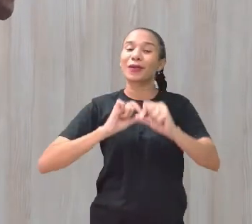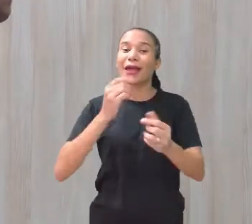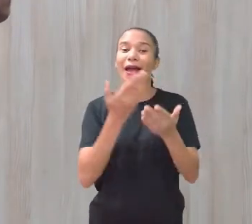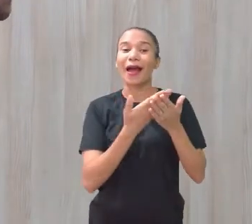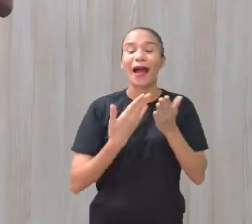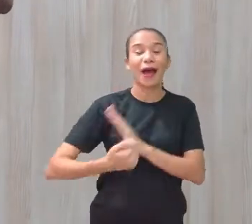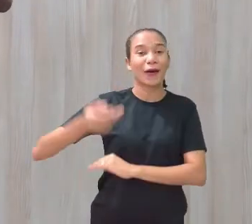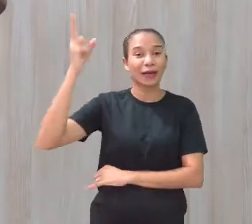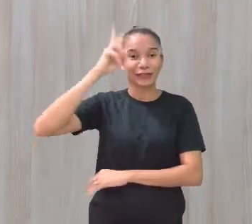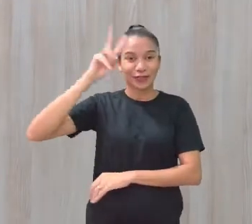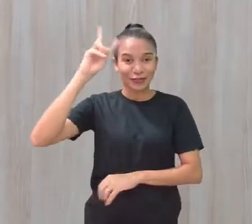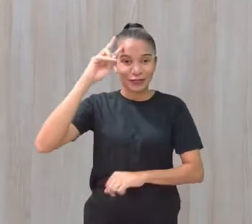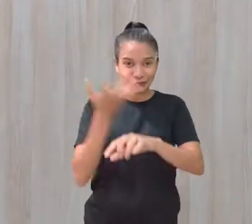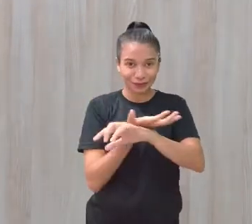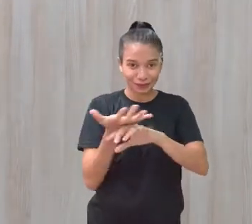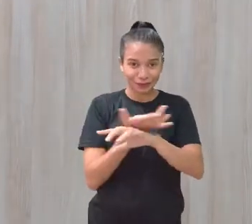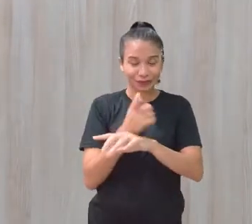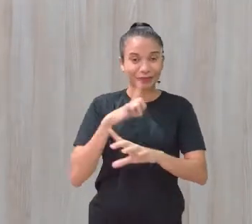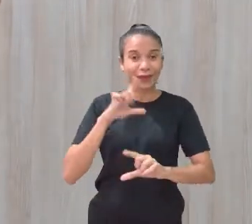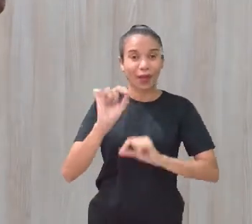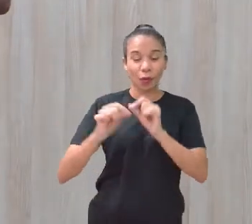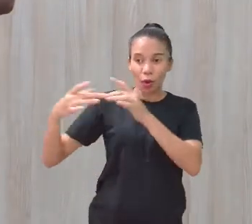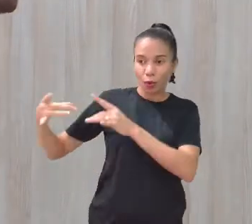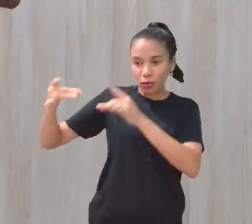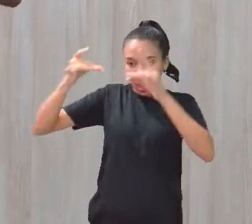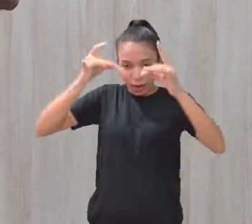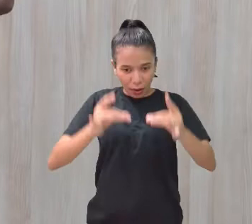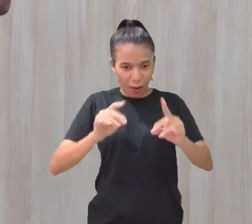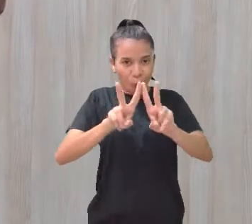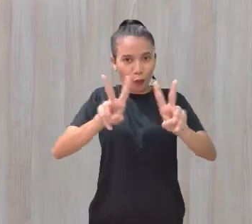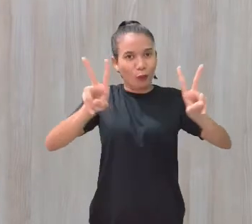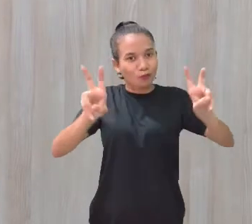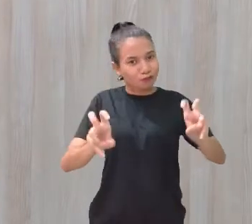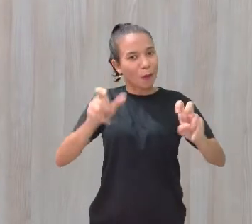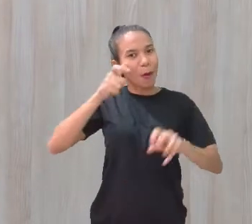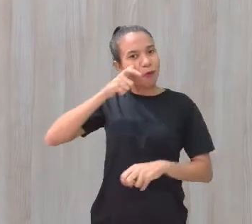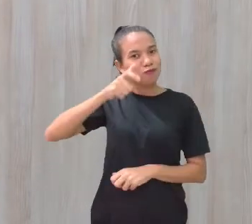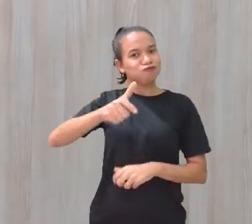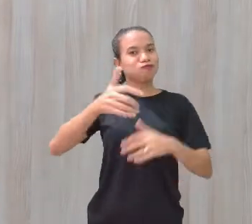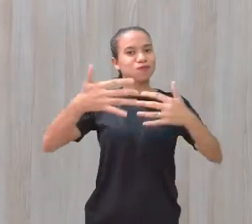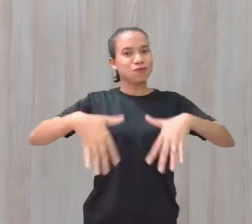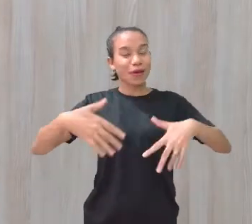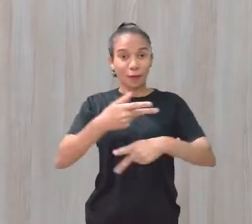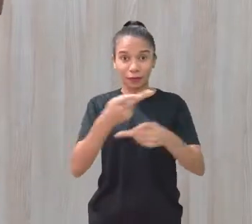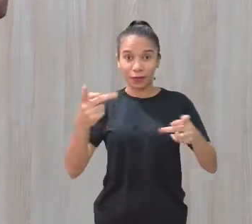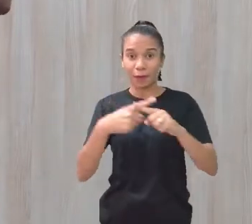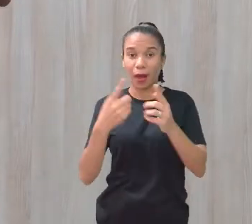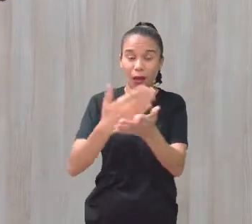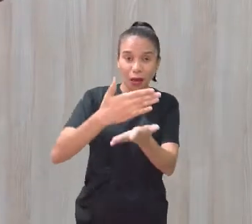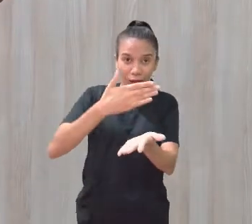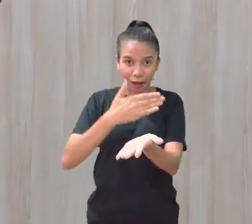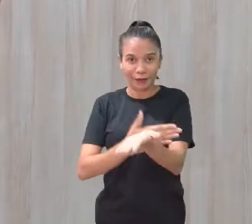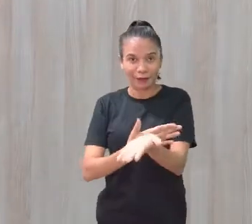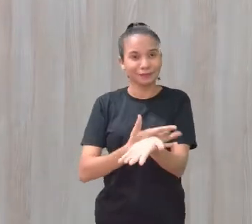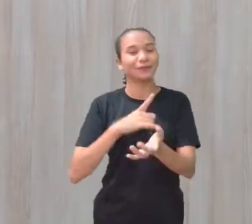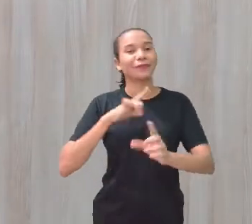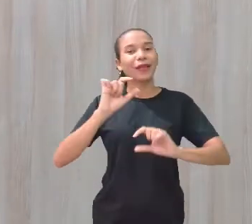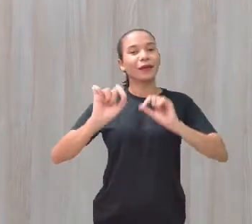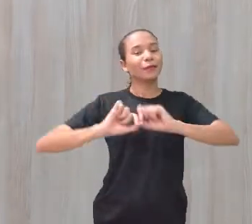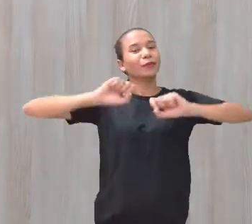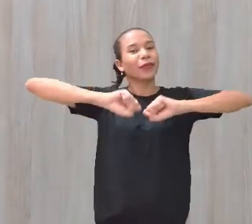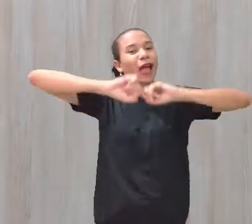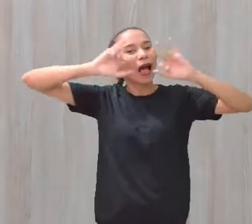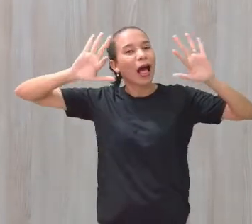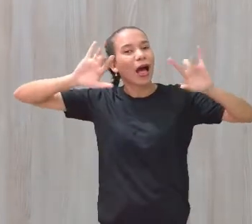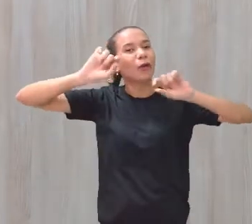de história e hoje nós vamos trazer uma temática bem interessante para vocês. Mas antes, eu quero deixar claro aqui